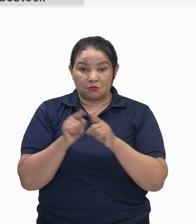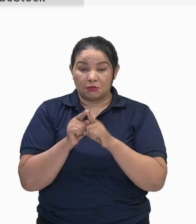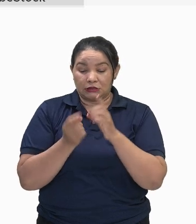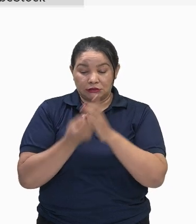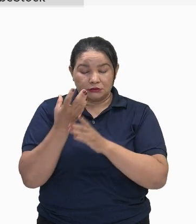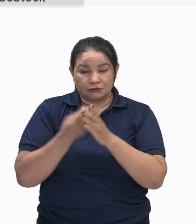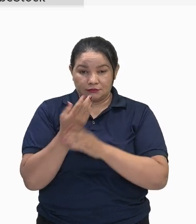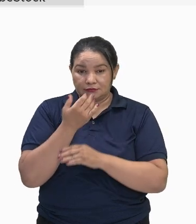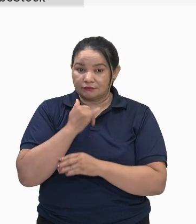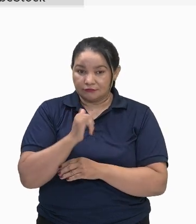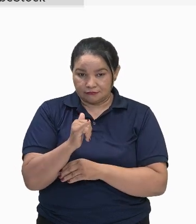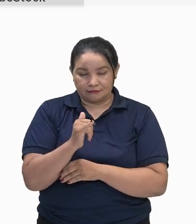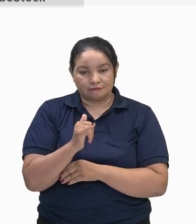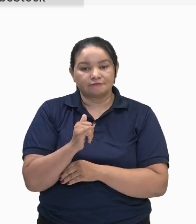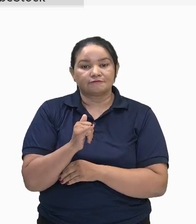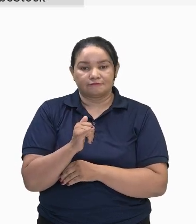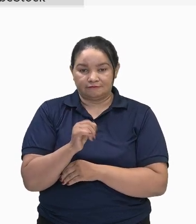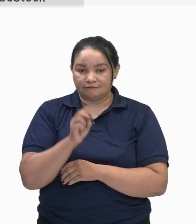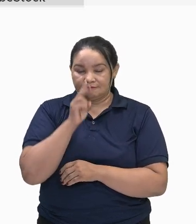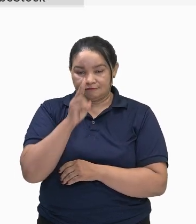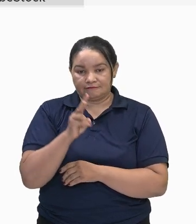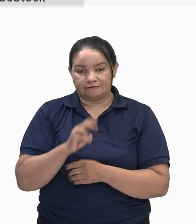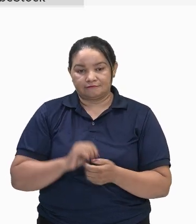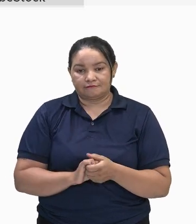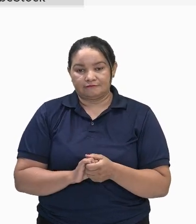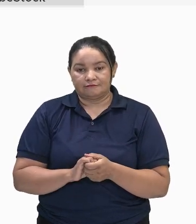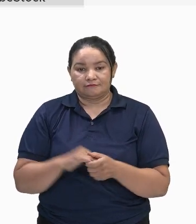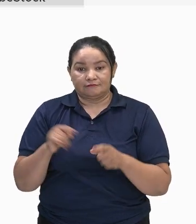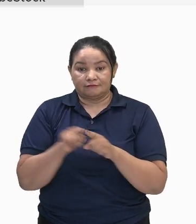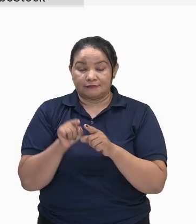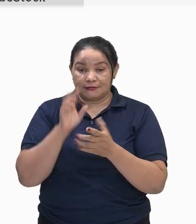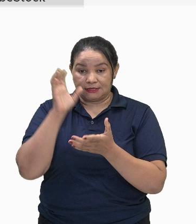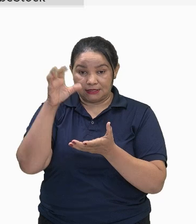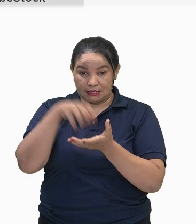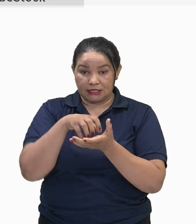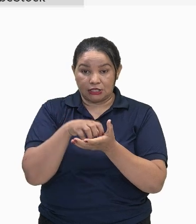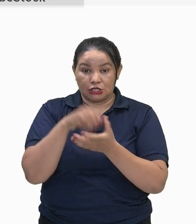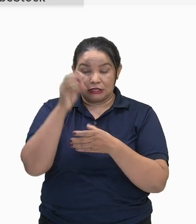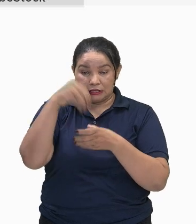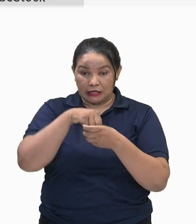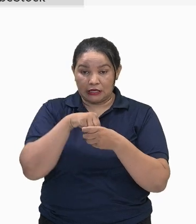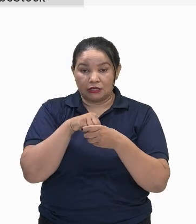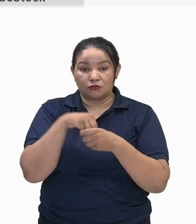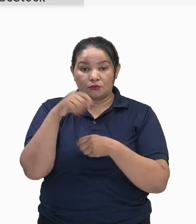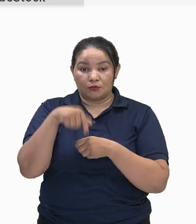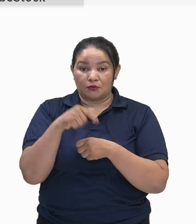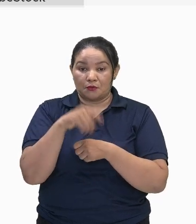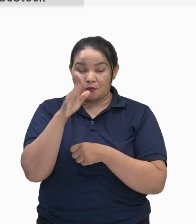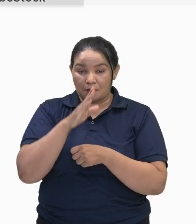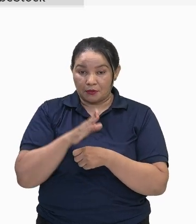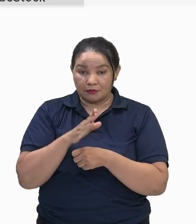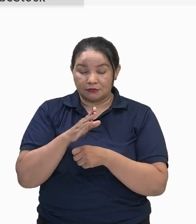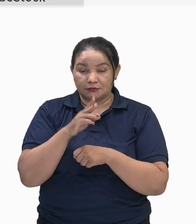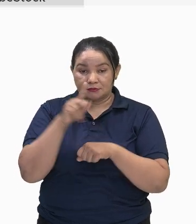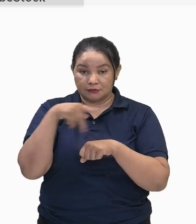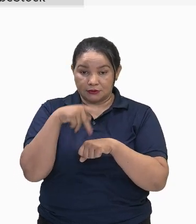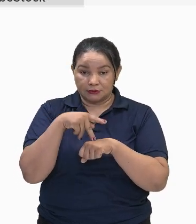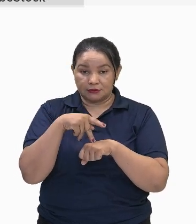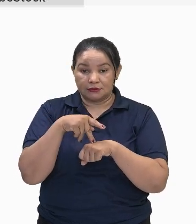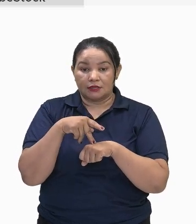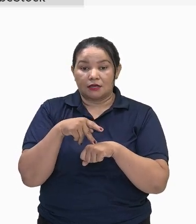gerar energia. Mas dentro da matriz elétrica do nosso país, elas representam